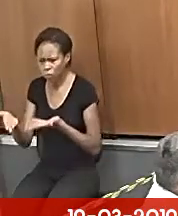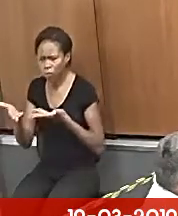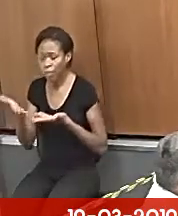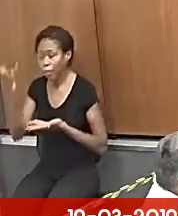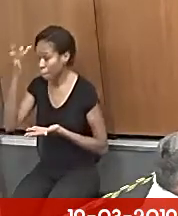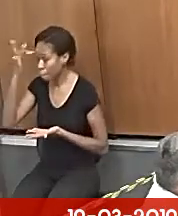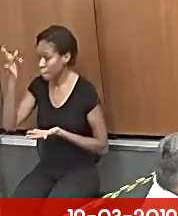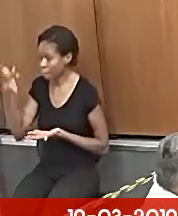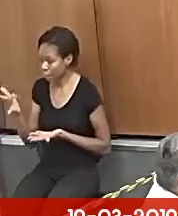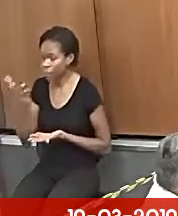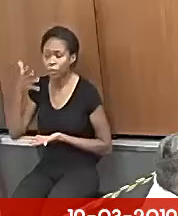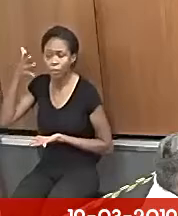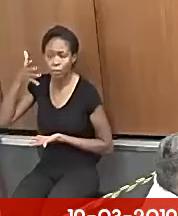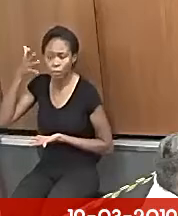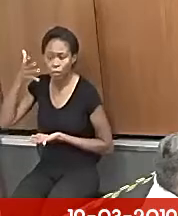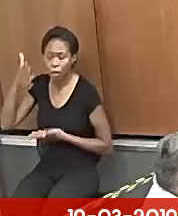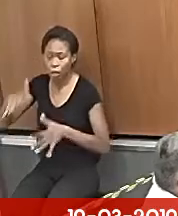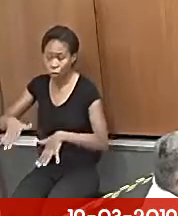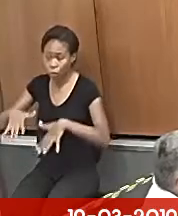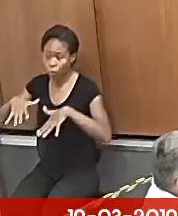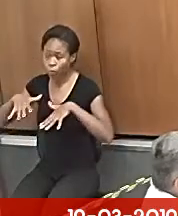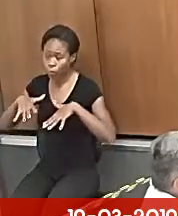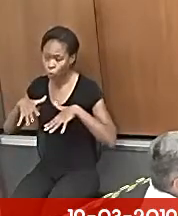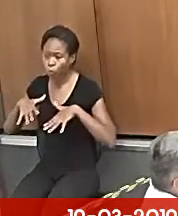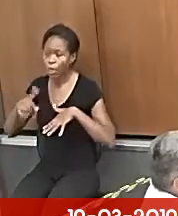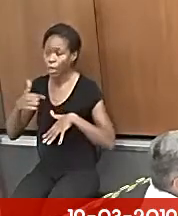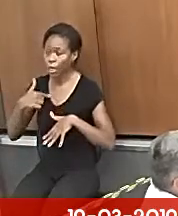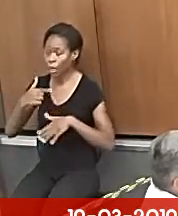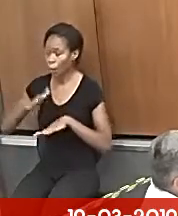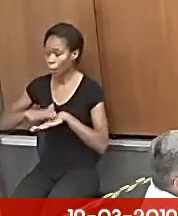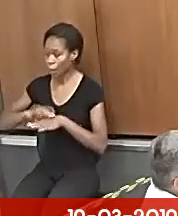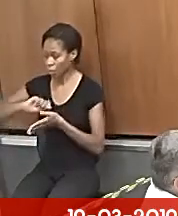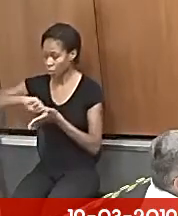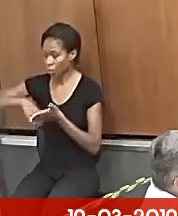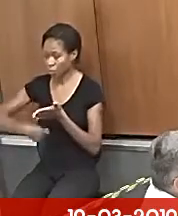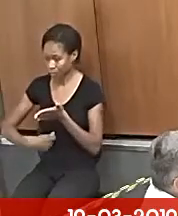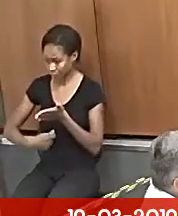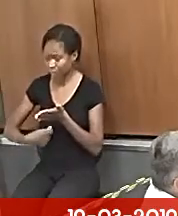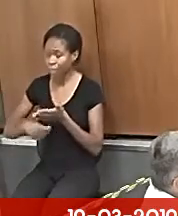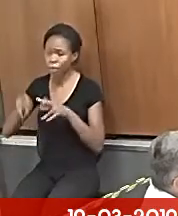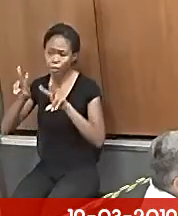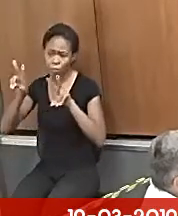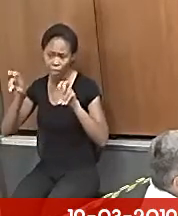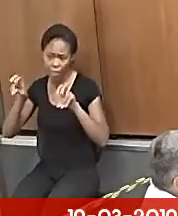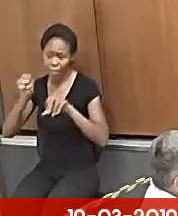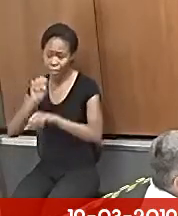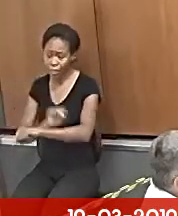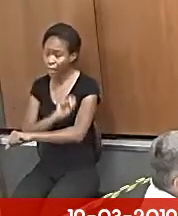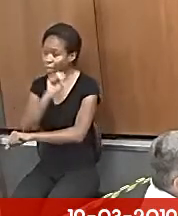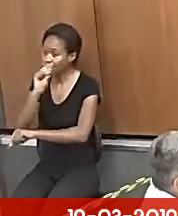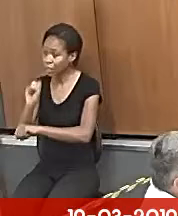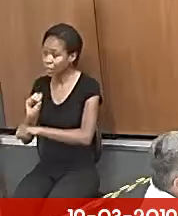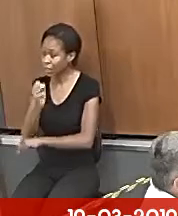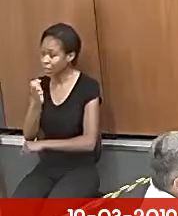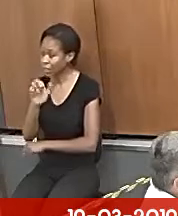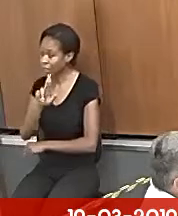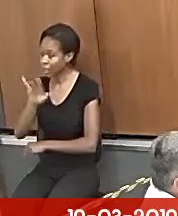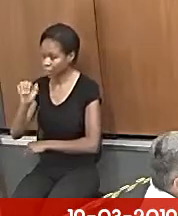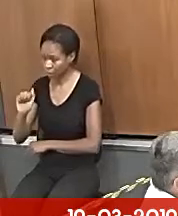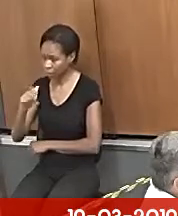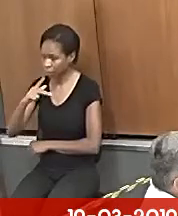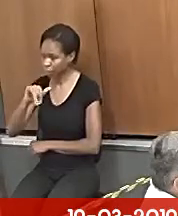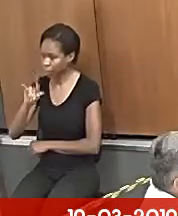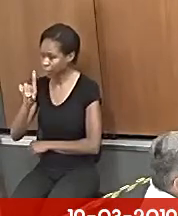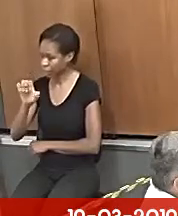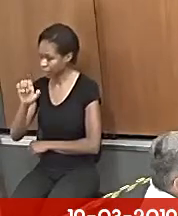pública de minha autoria da comissão de cultura para tratar da serra da piedade né mês passado a câmera de